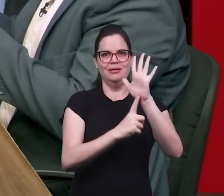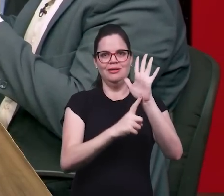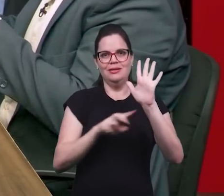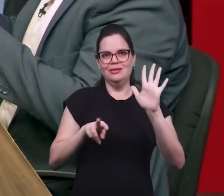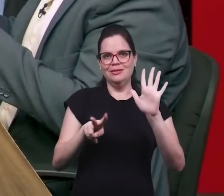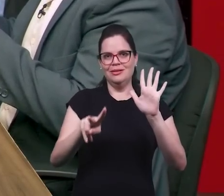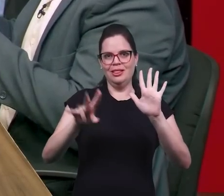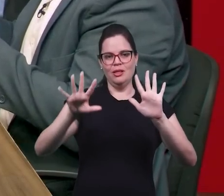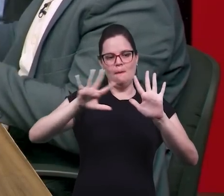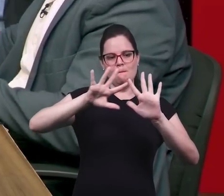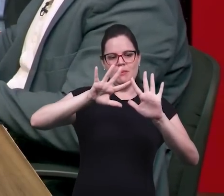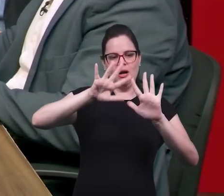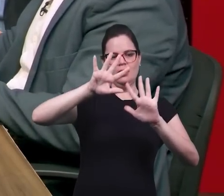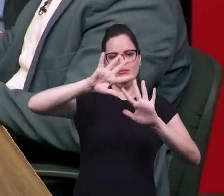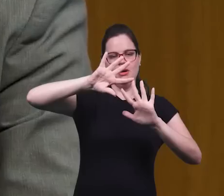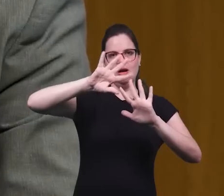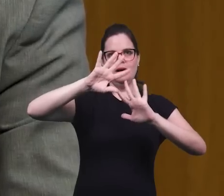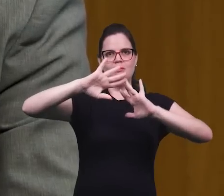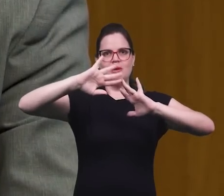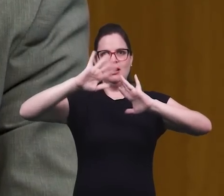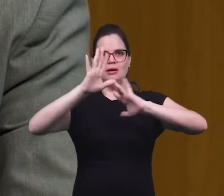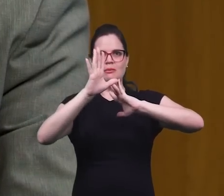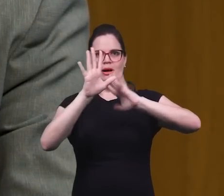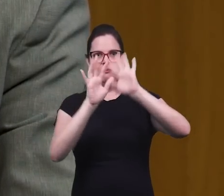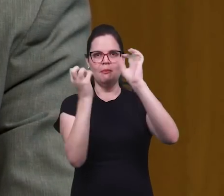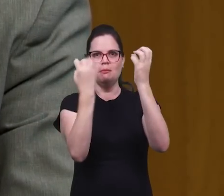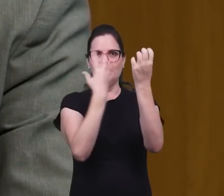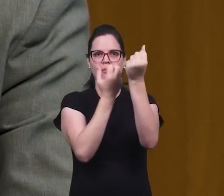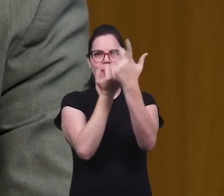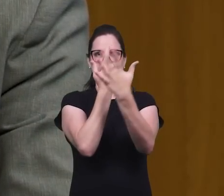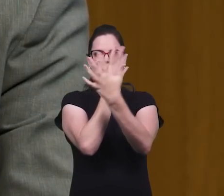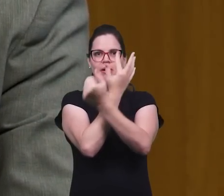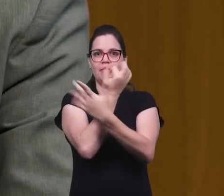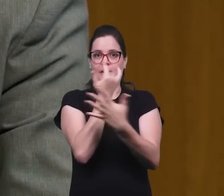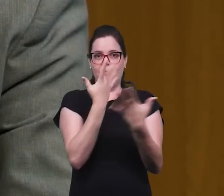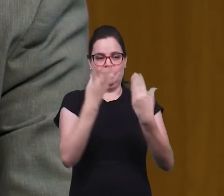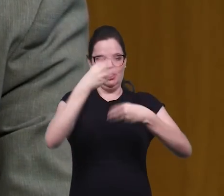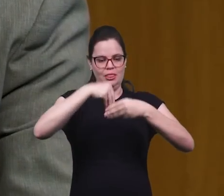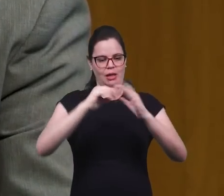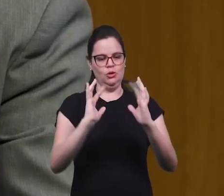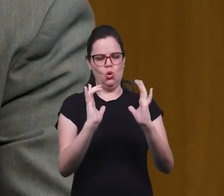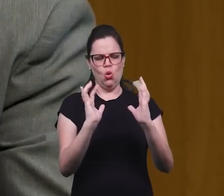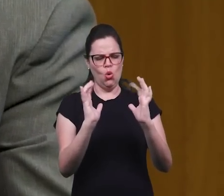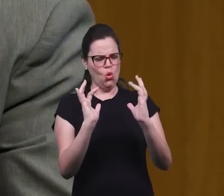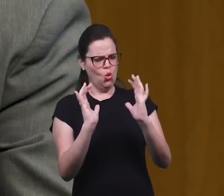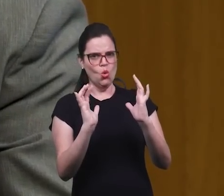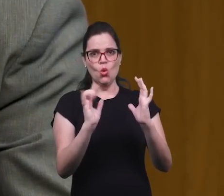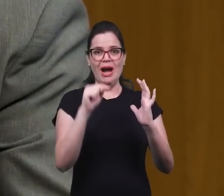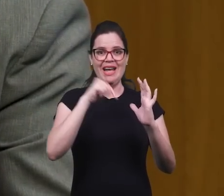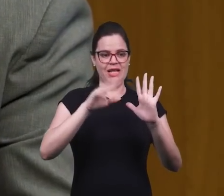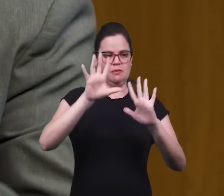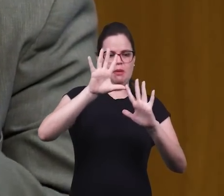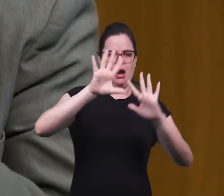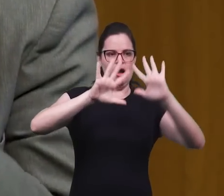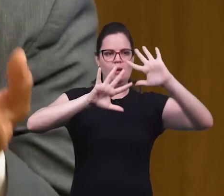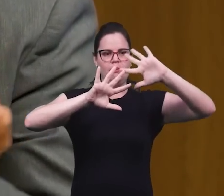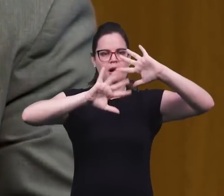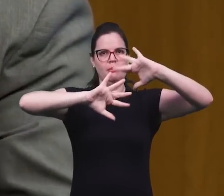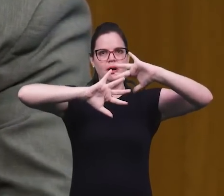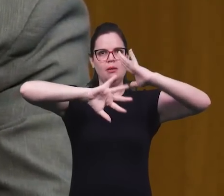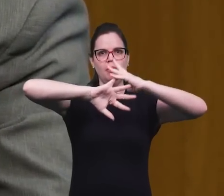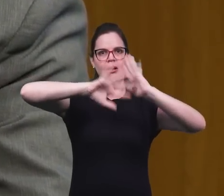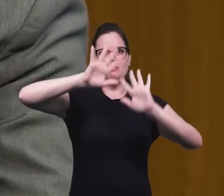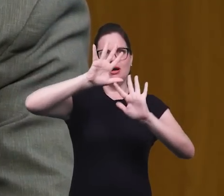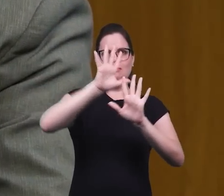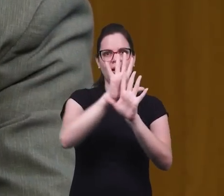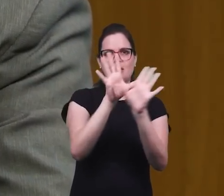se interconectando. E o número dessas conexões, elas são superiores a todas as